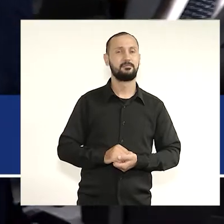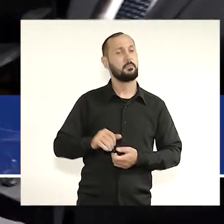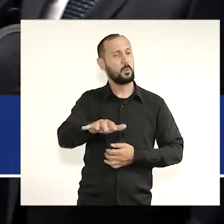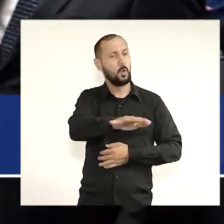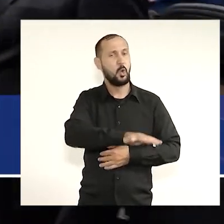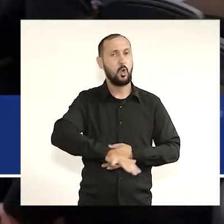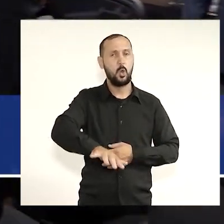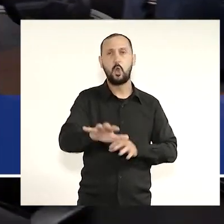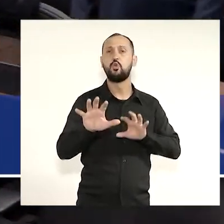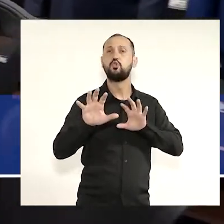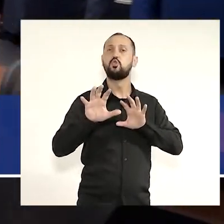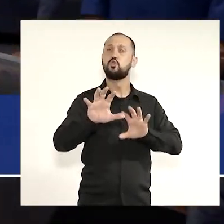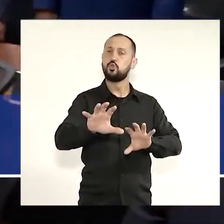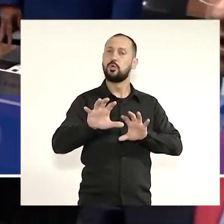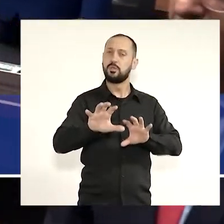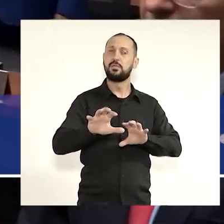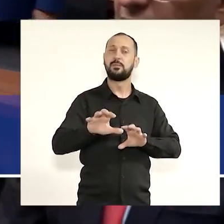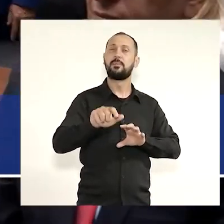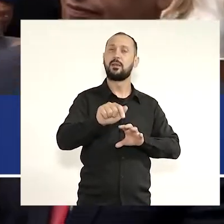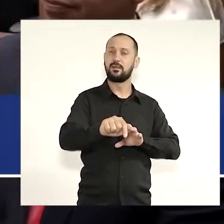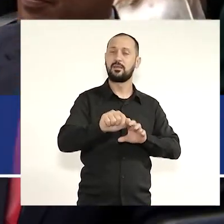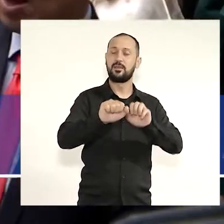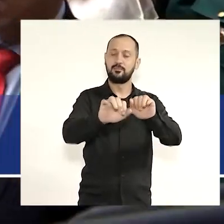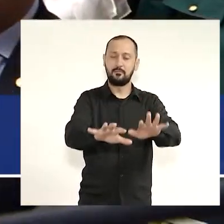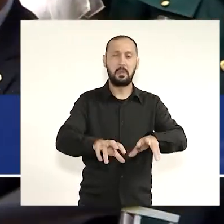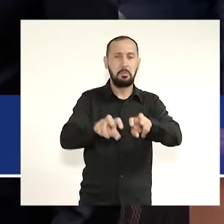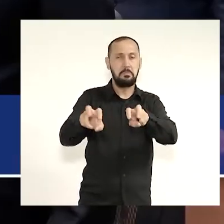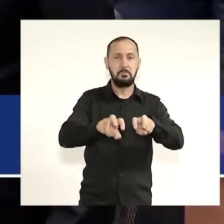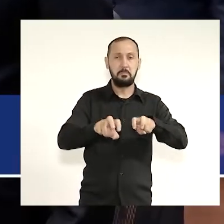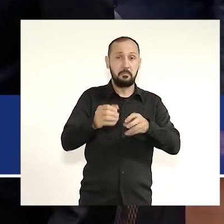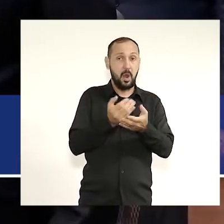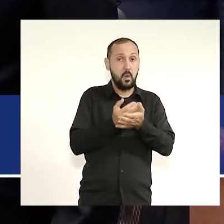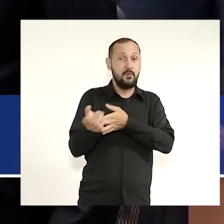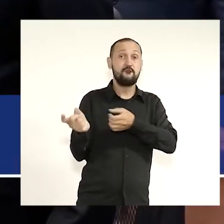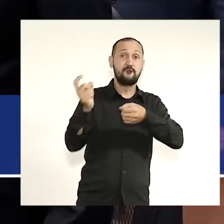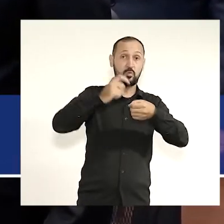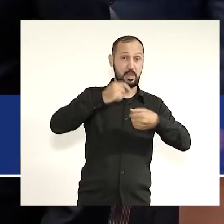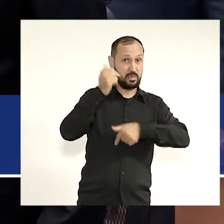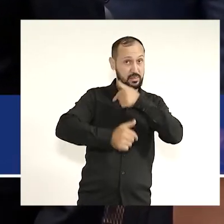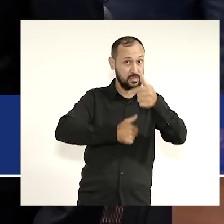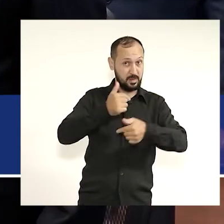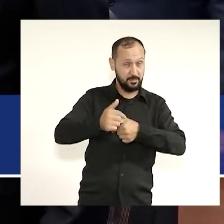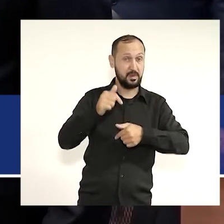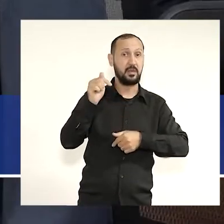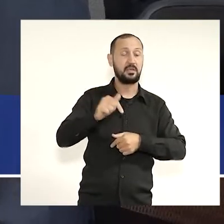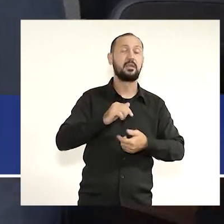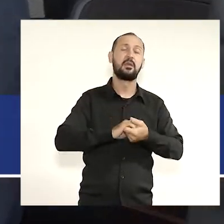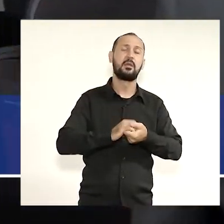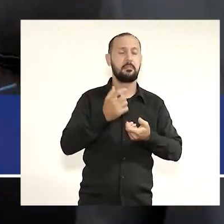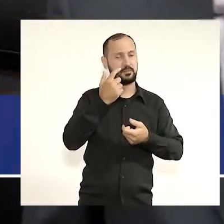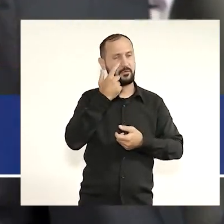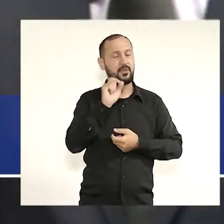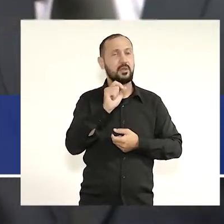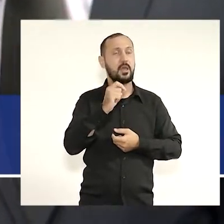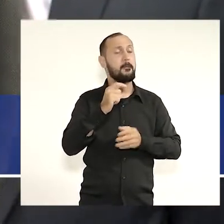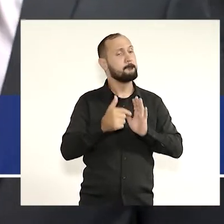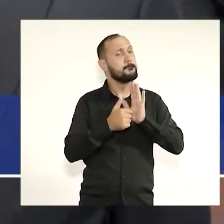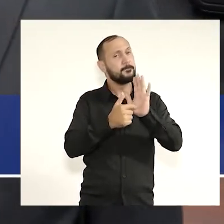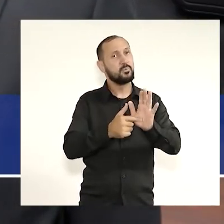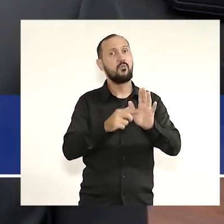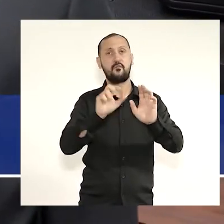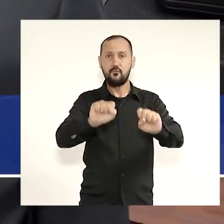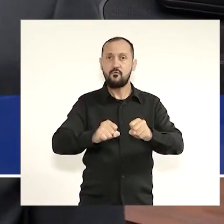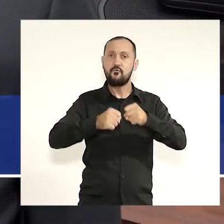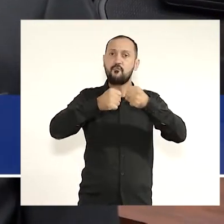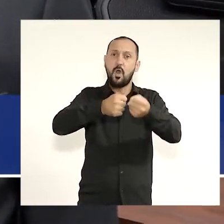O clima no plenário, o deputado Júlio Maia, para o recomeço das atividades parlamentares, era de